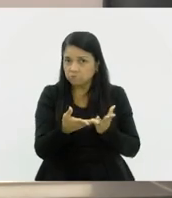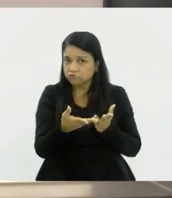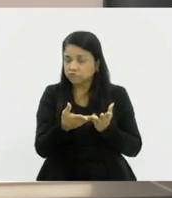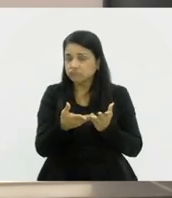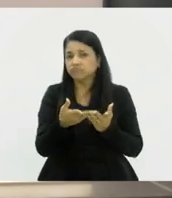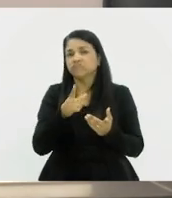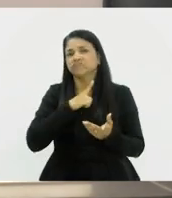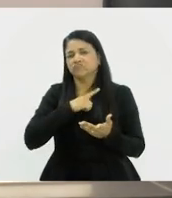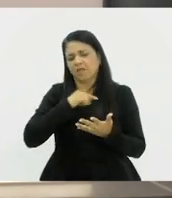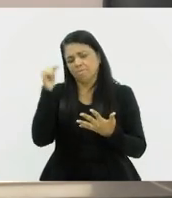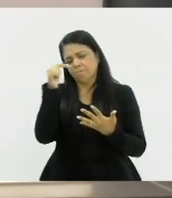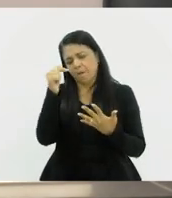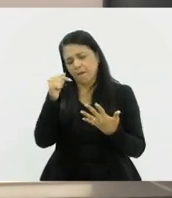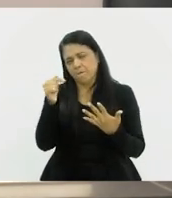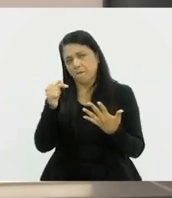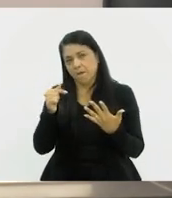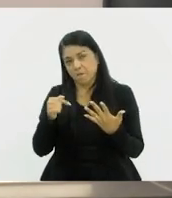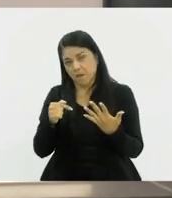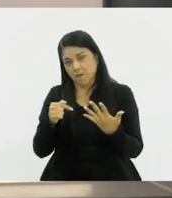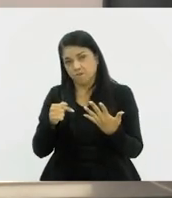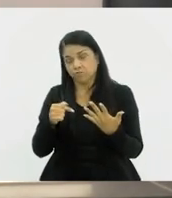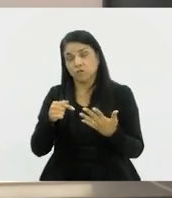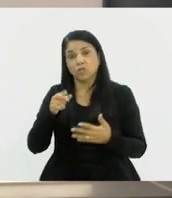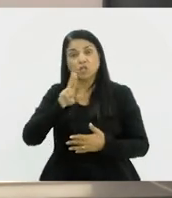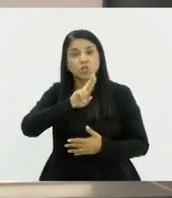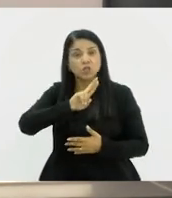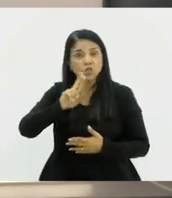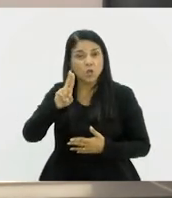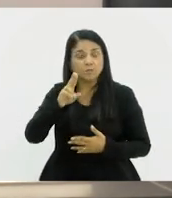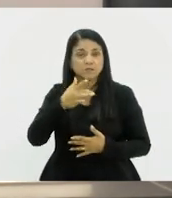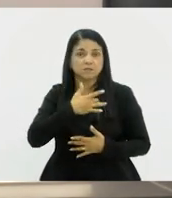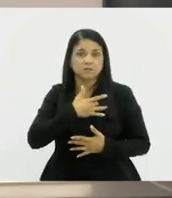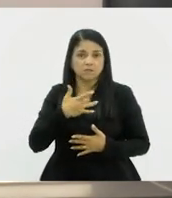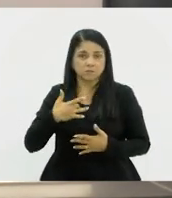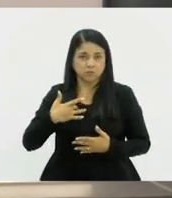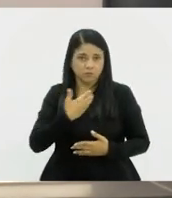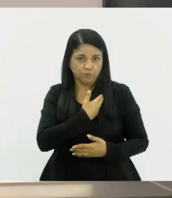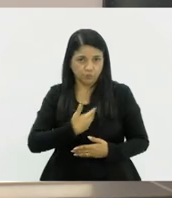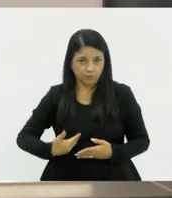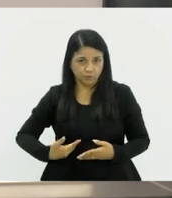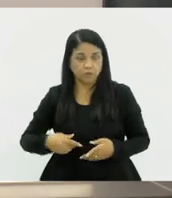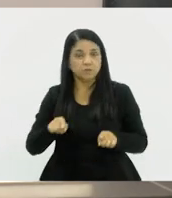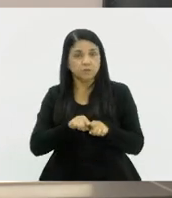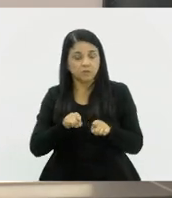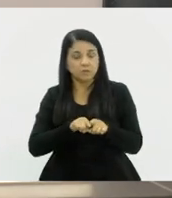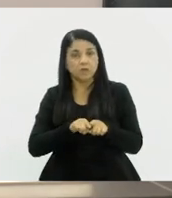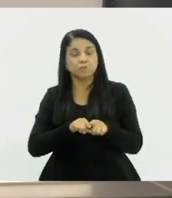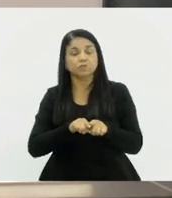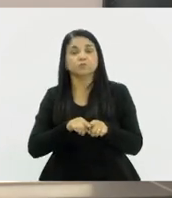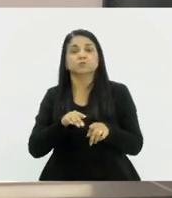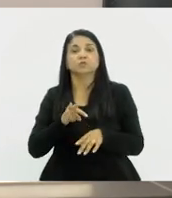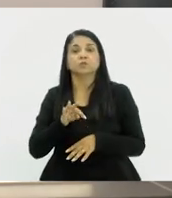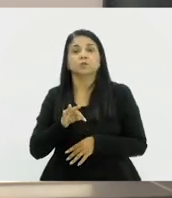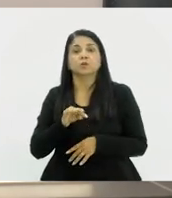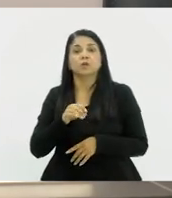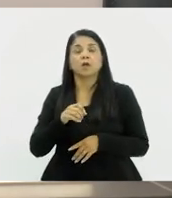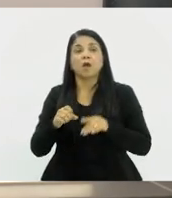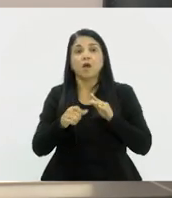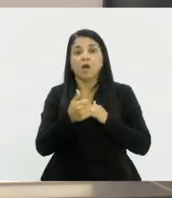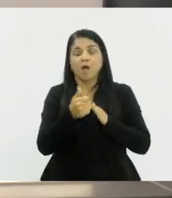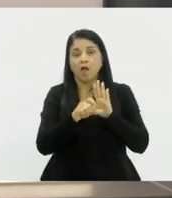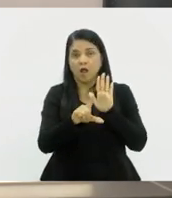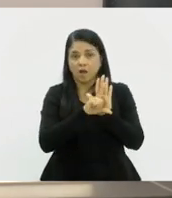perpassa por diversas questões porque em nome da saúde pública que nós temos o bem jurídico penalmente tutelado na lei